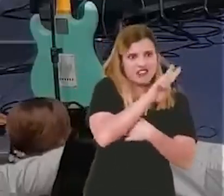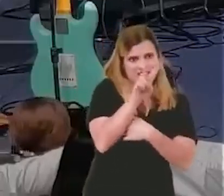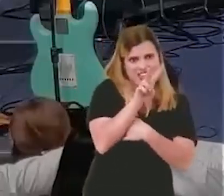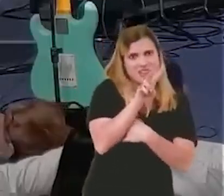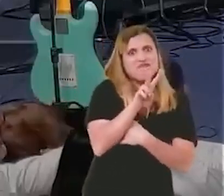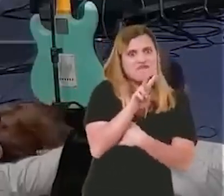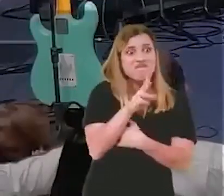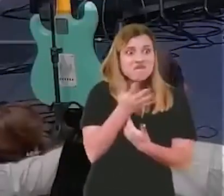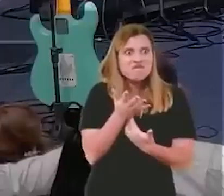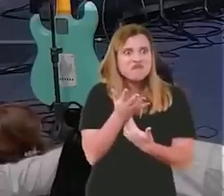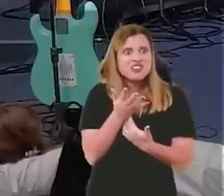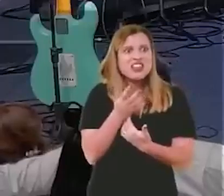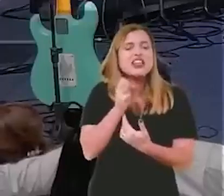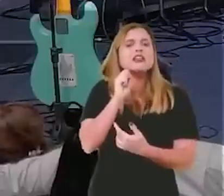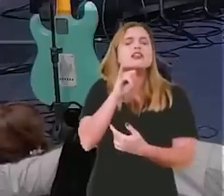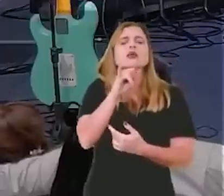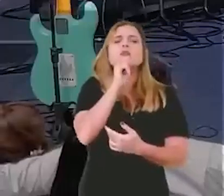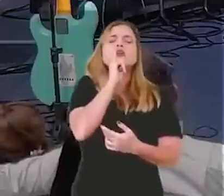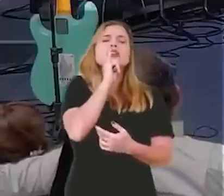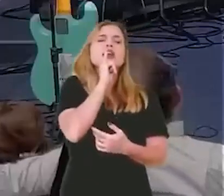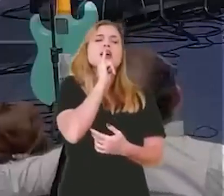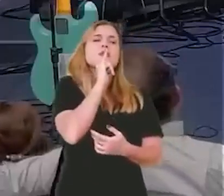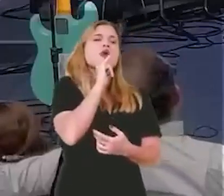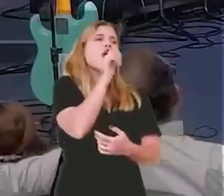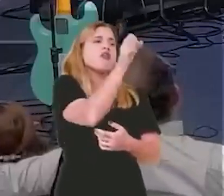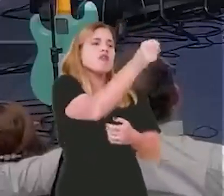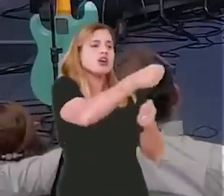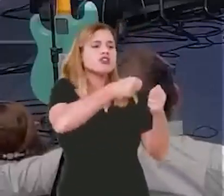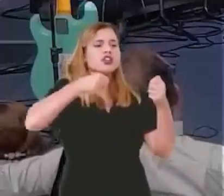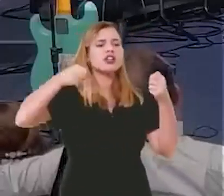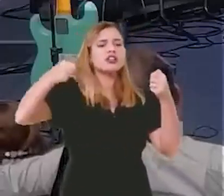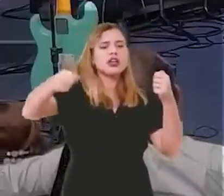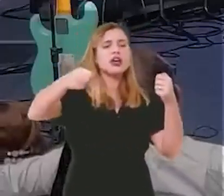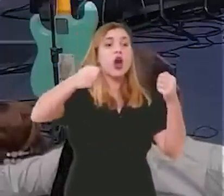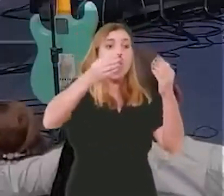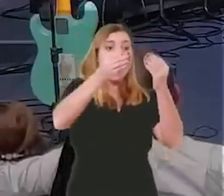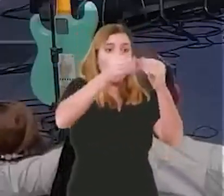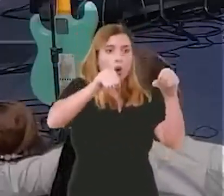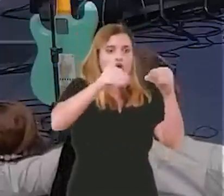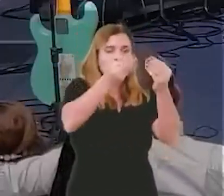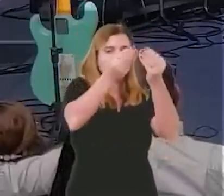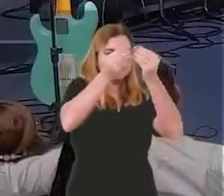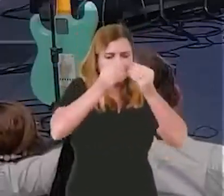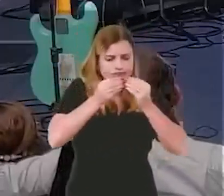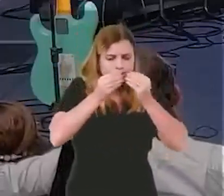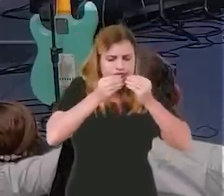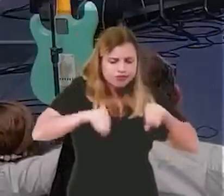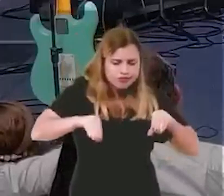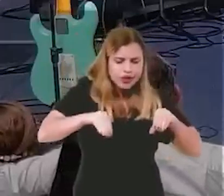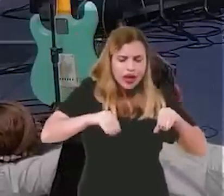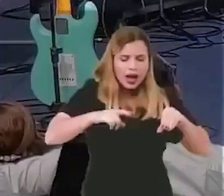Se você for na sua geladeira e pegar um ovo e quebrá-lo na frigideira, aquela gema é mais complexa do que